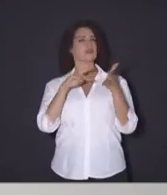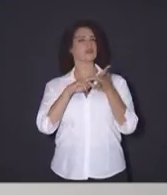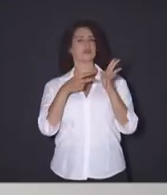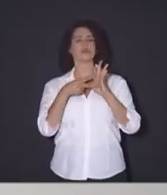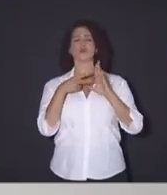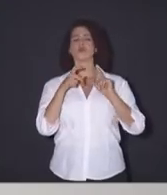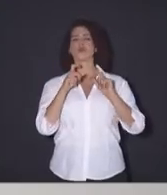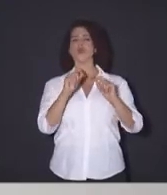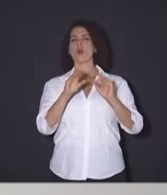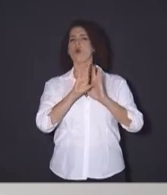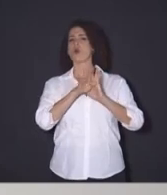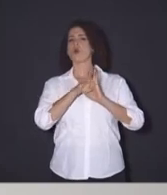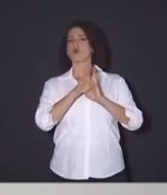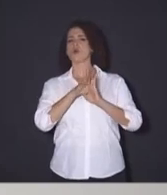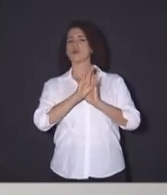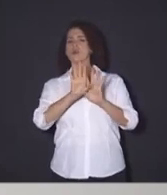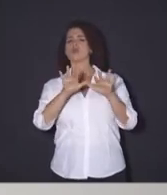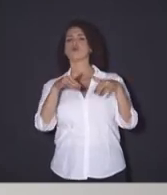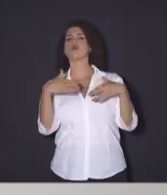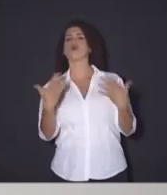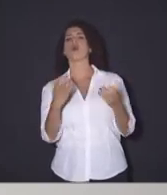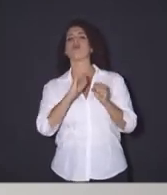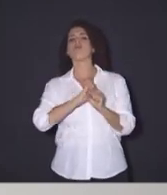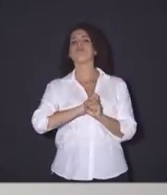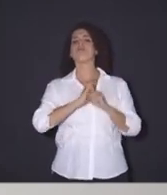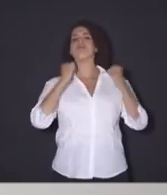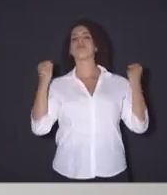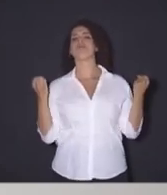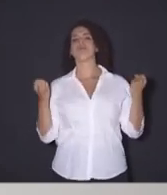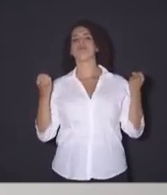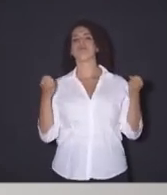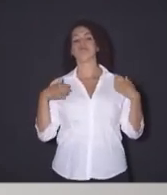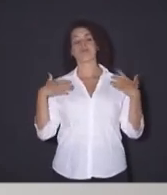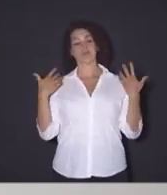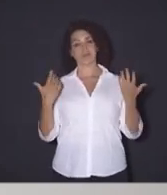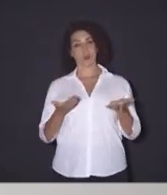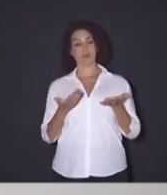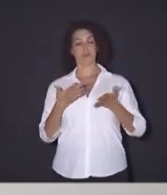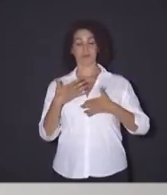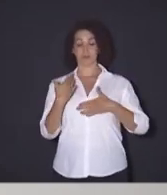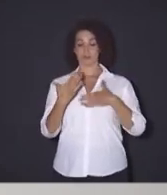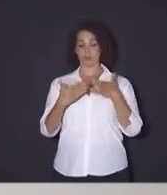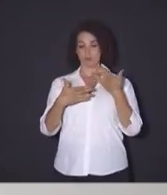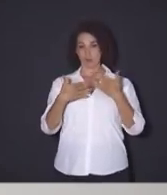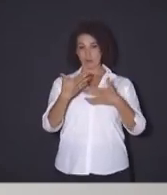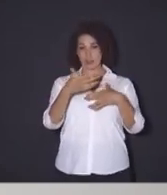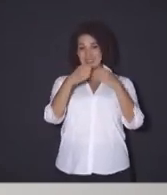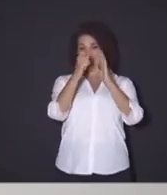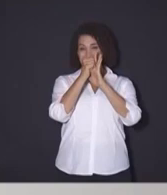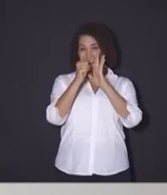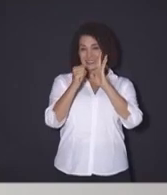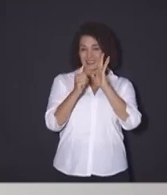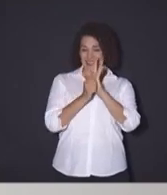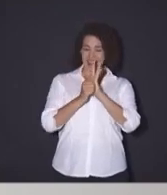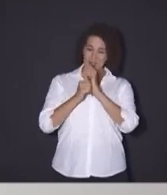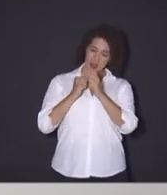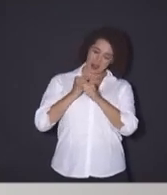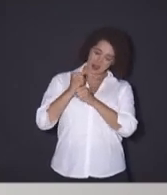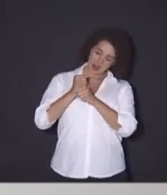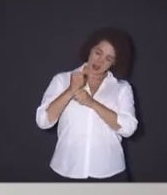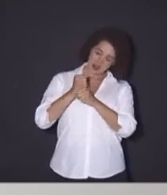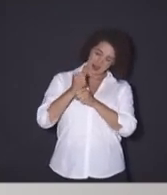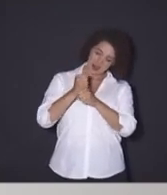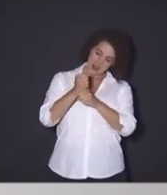o que nosso ideal de liberdade durante séculos né da era moderna